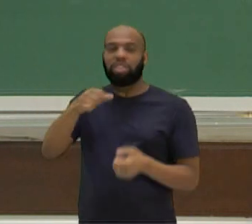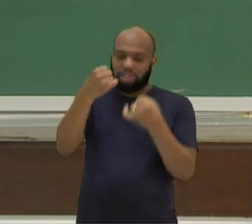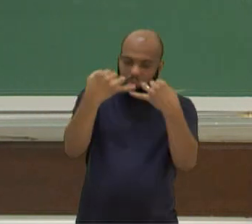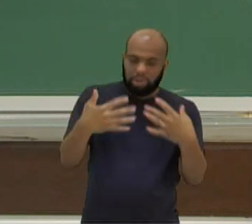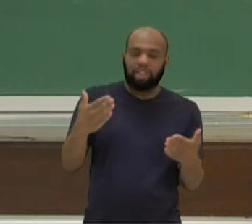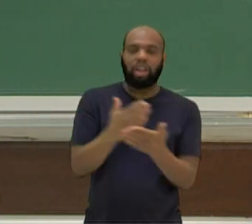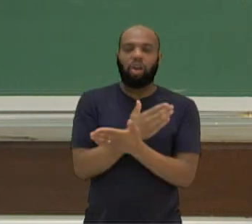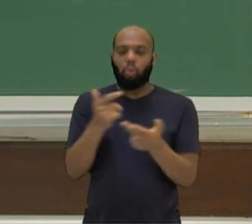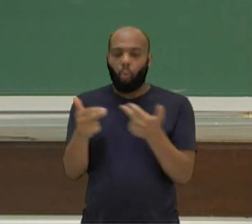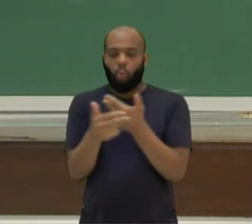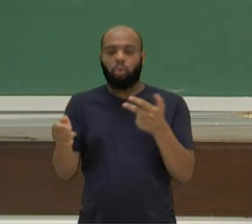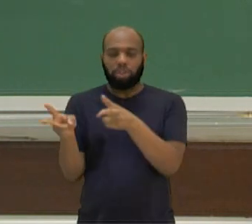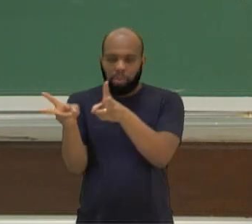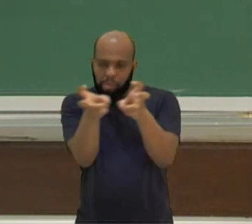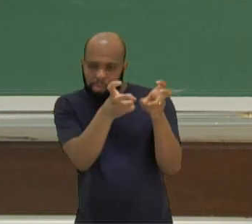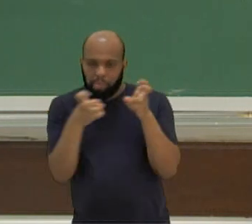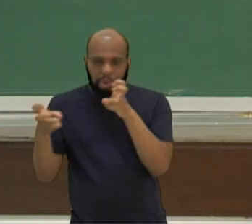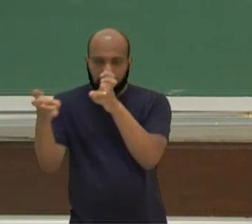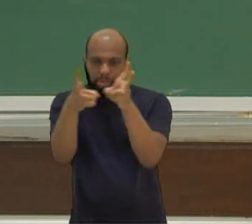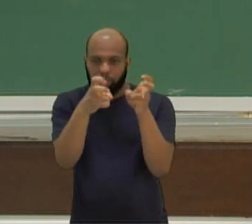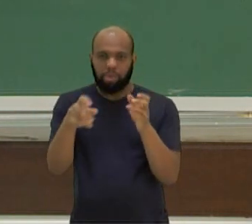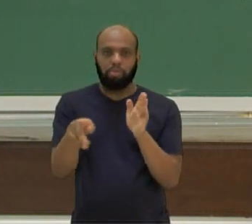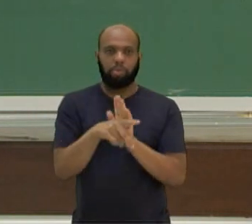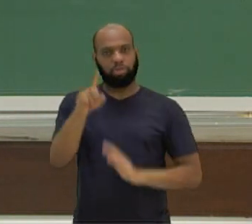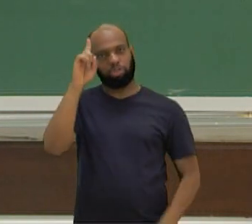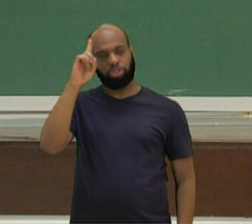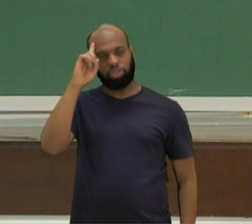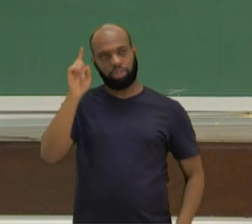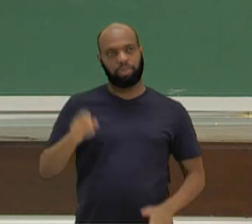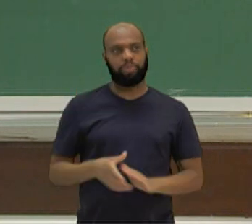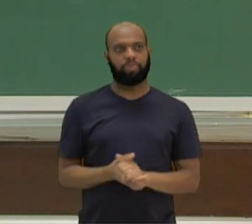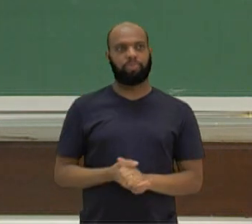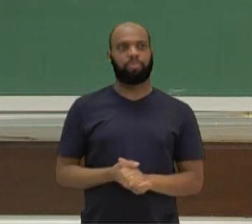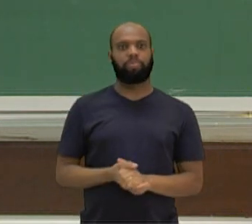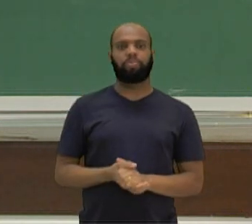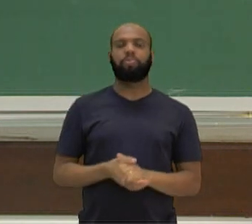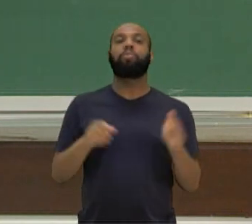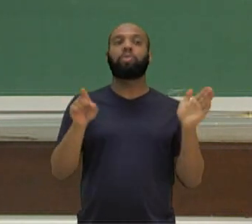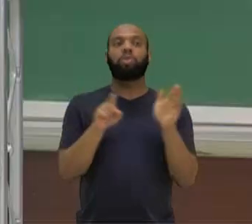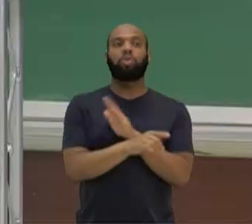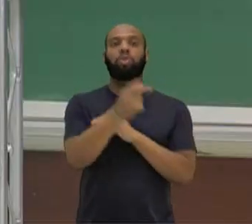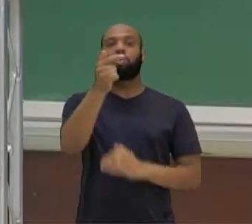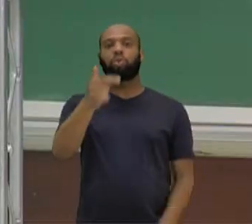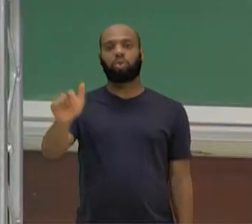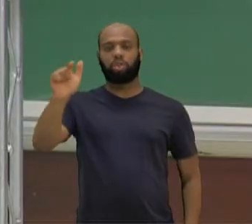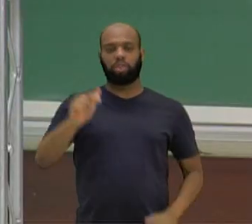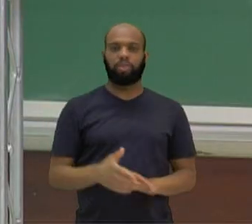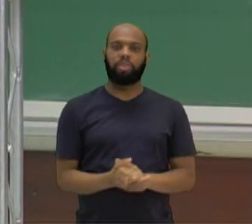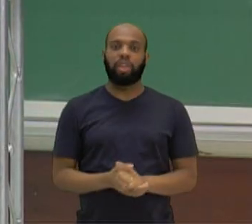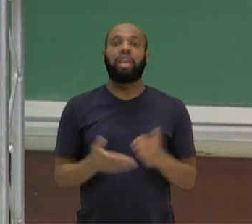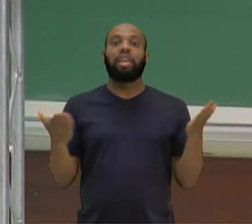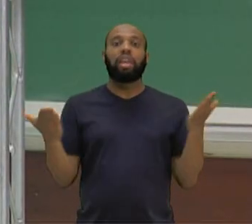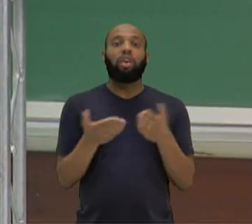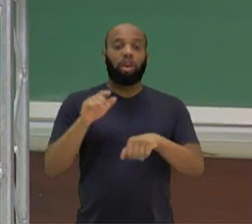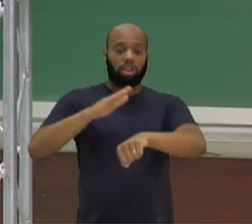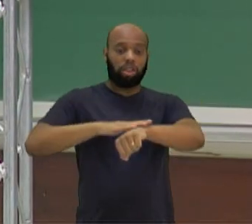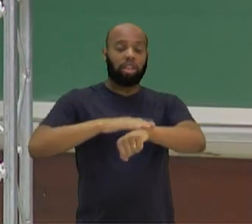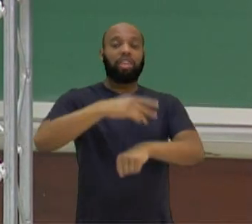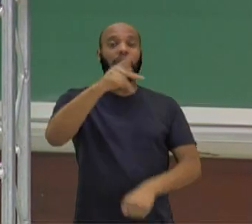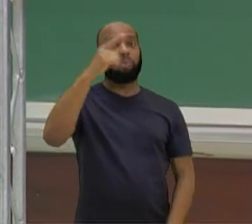coisa que se observa. Tudo bem? E aí? Agora é para vocês